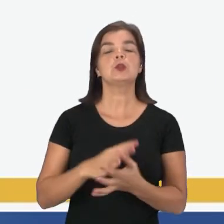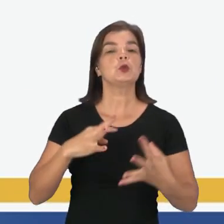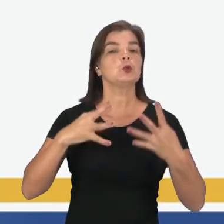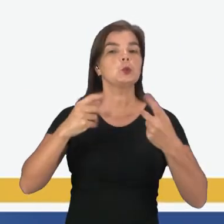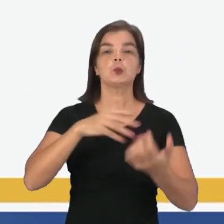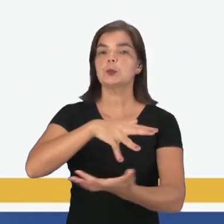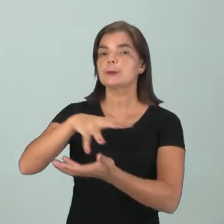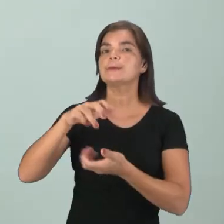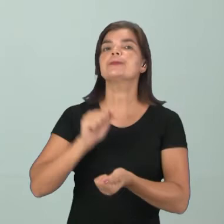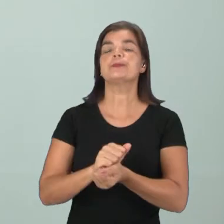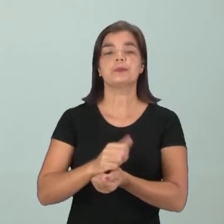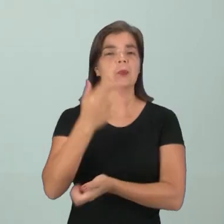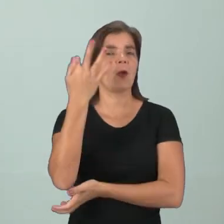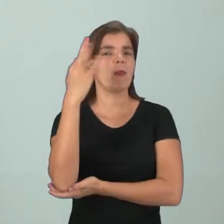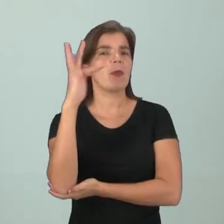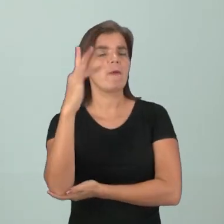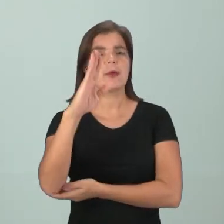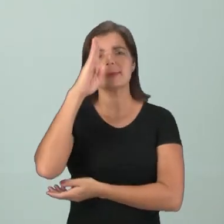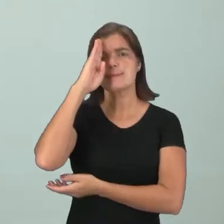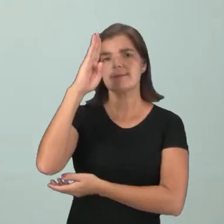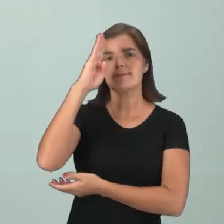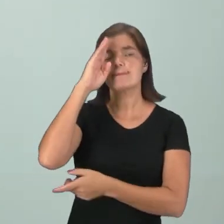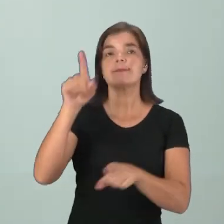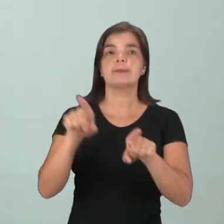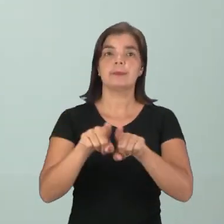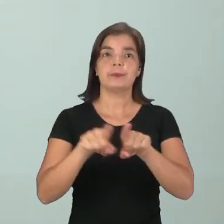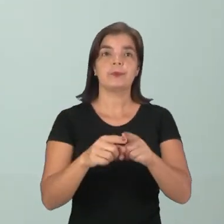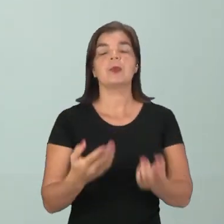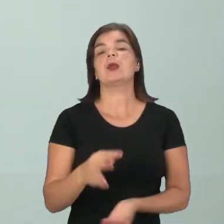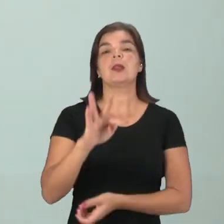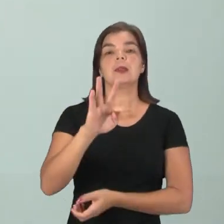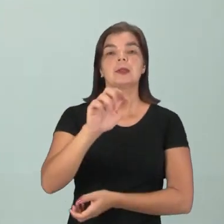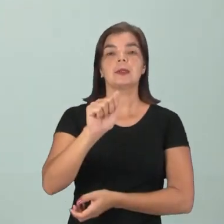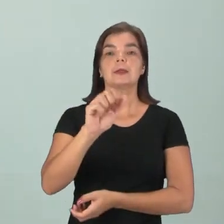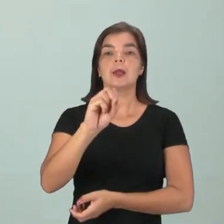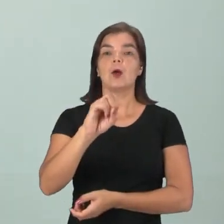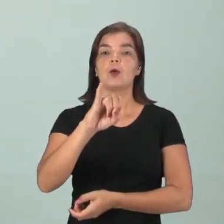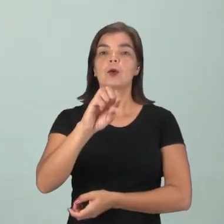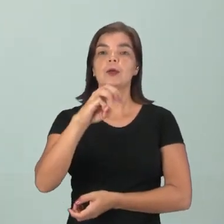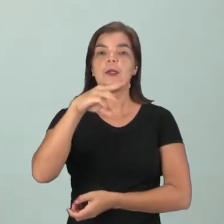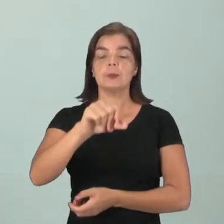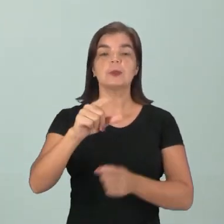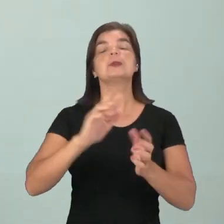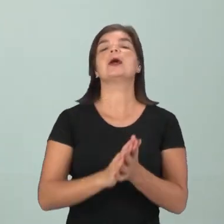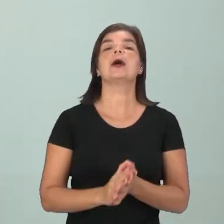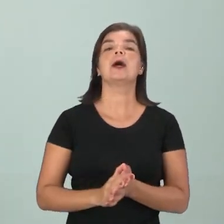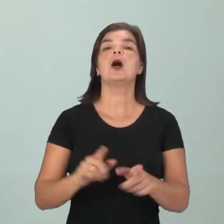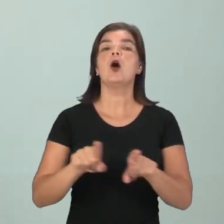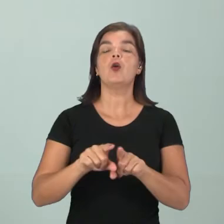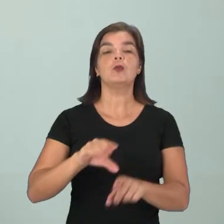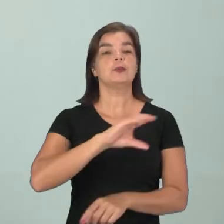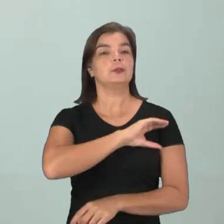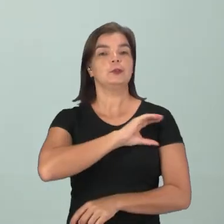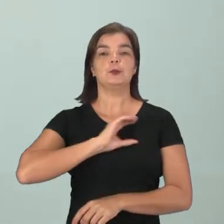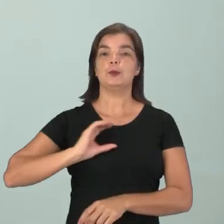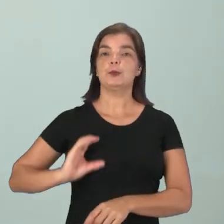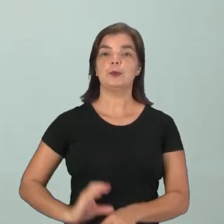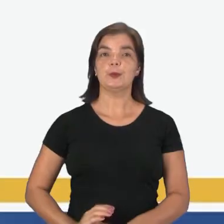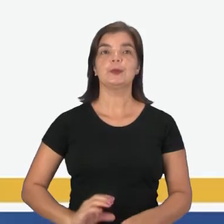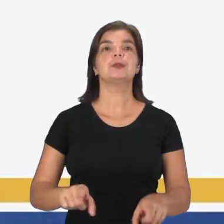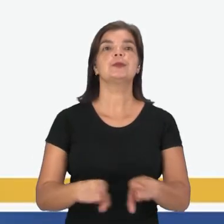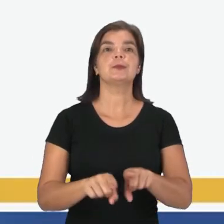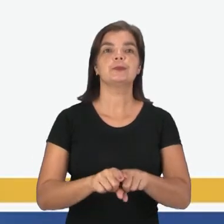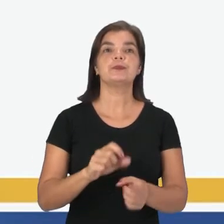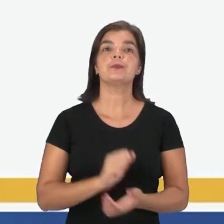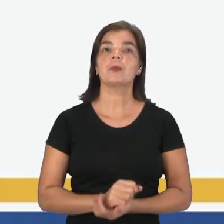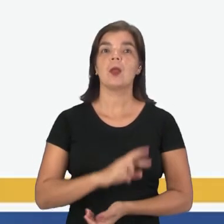muçulmanos no Brasil, em todos os outros países, na França principalmente. Taoísmo na China e os países vizinhos da